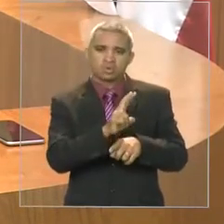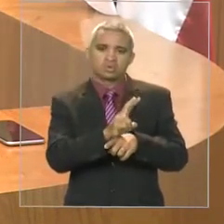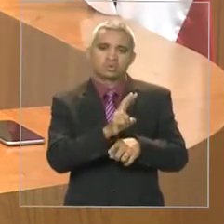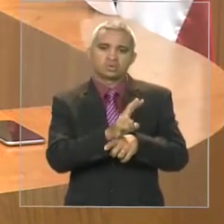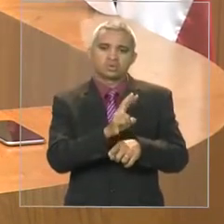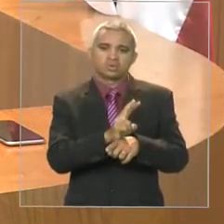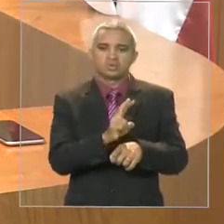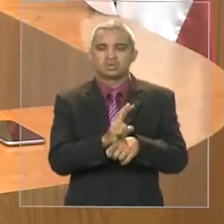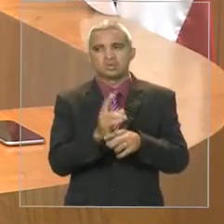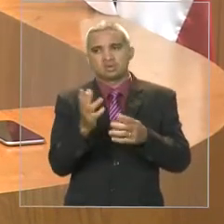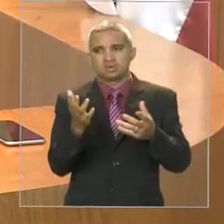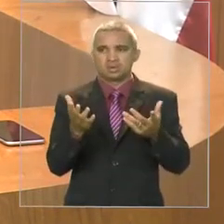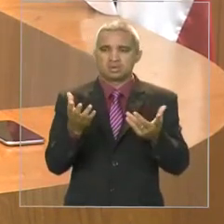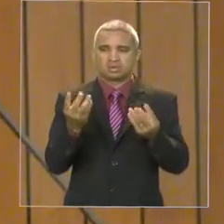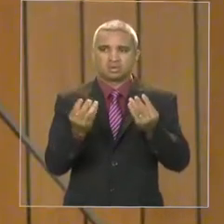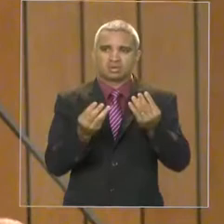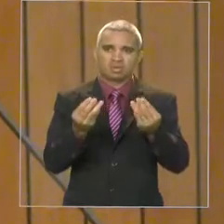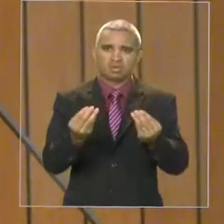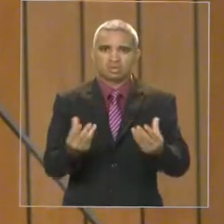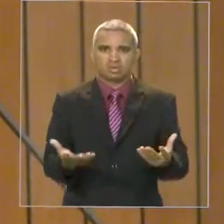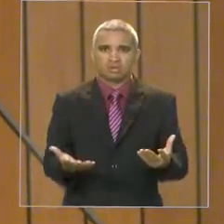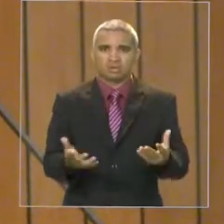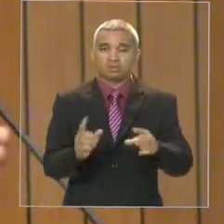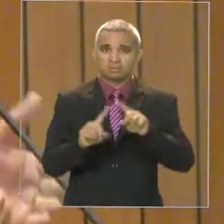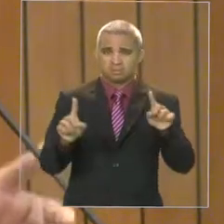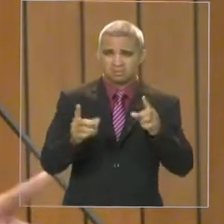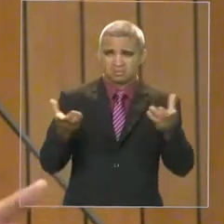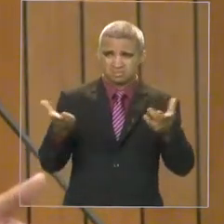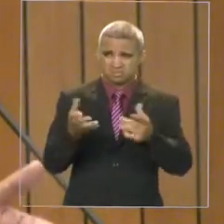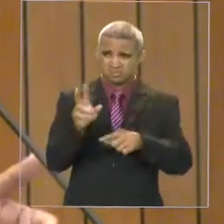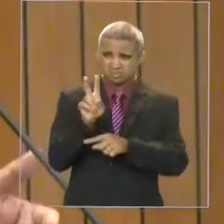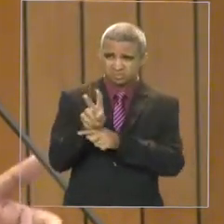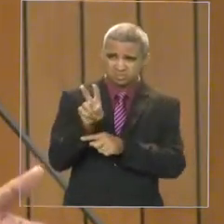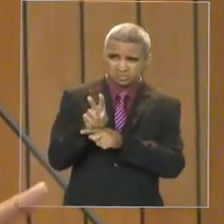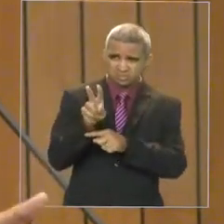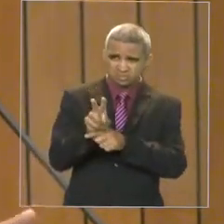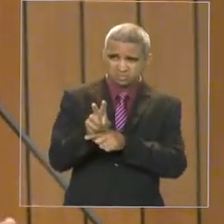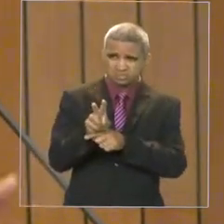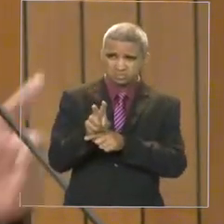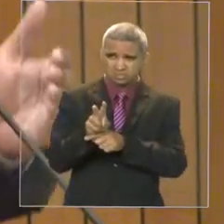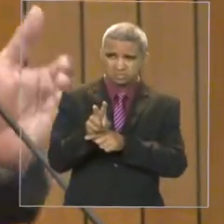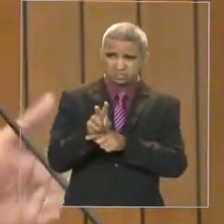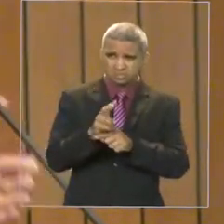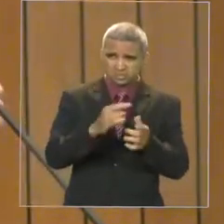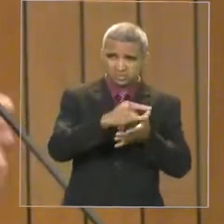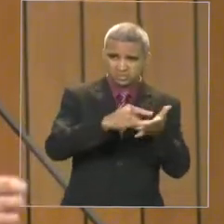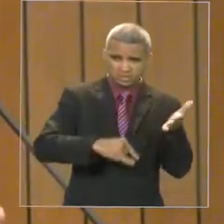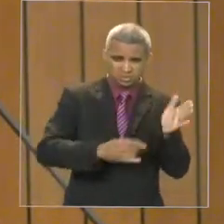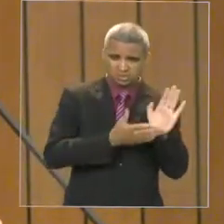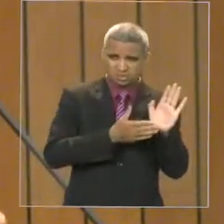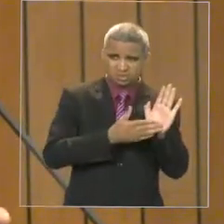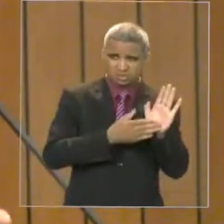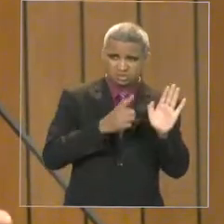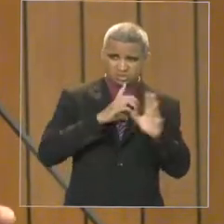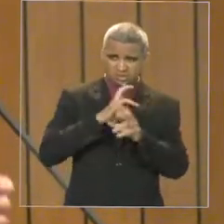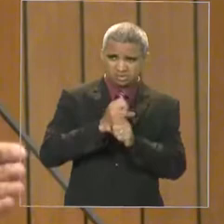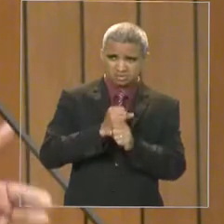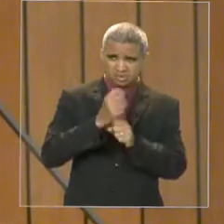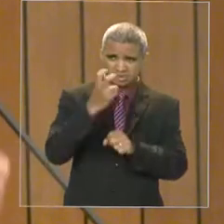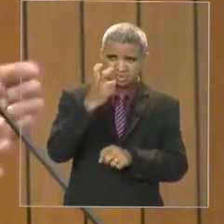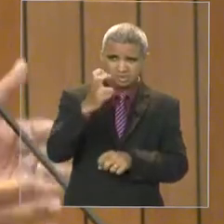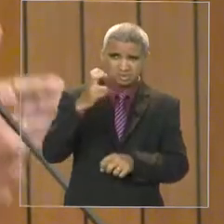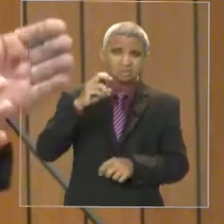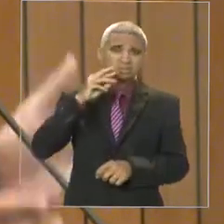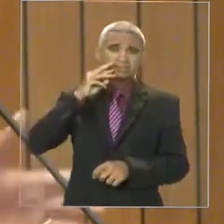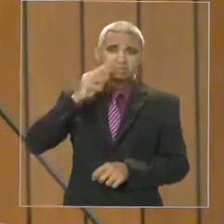muita consistência do governo. Agora, Vossa Excelência querer fazer uma defesa de uma licitação de 5 milhões de reais. Nós estamos falando